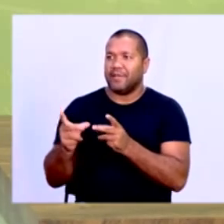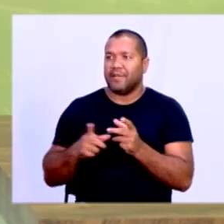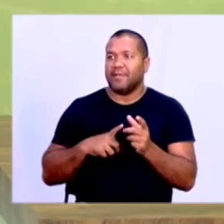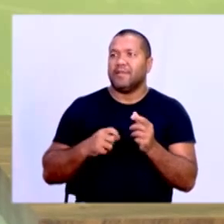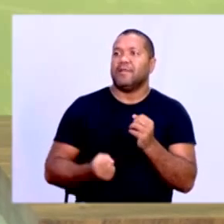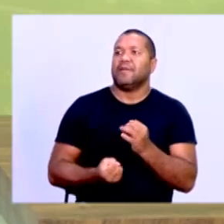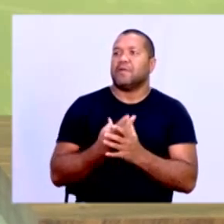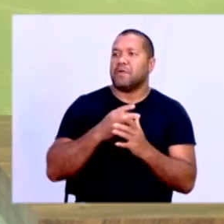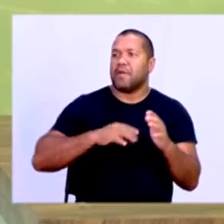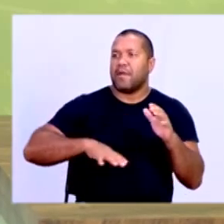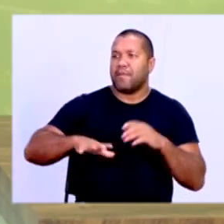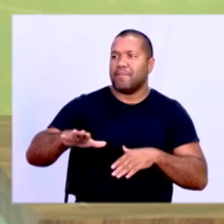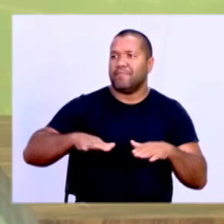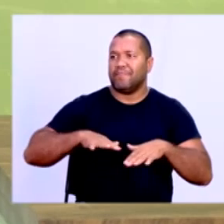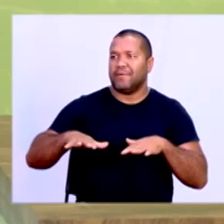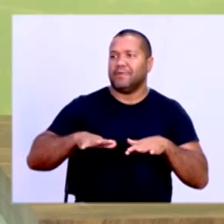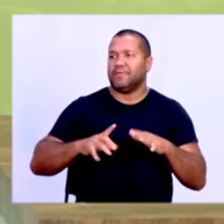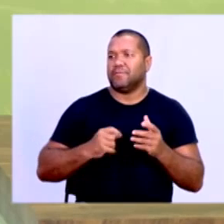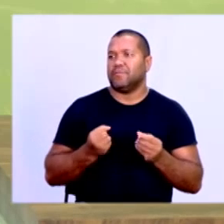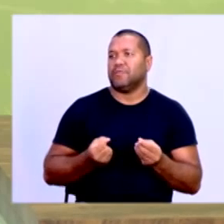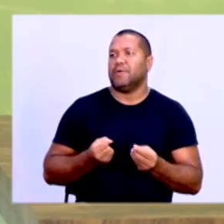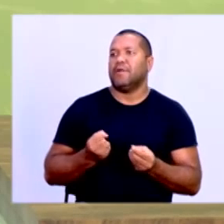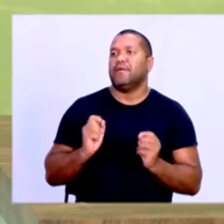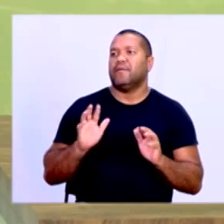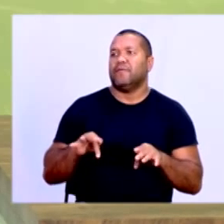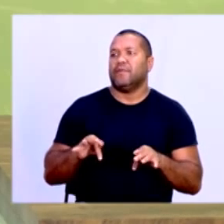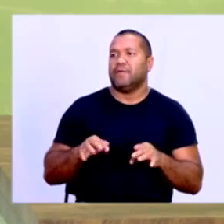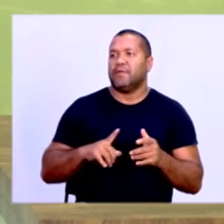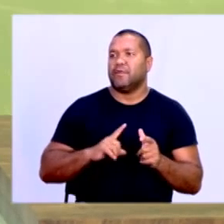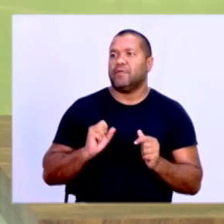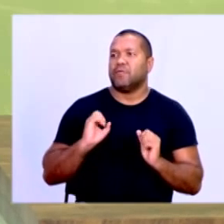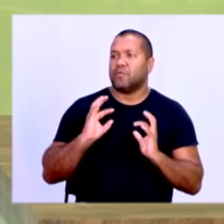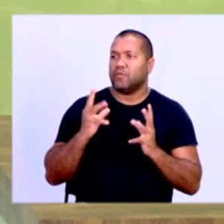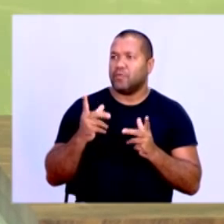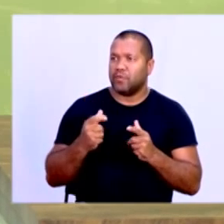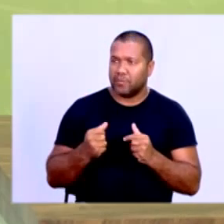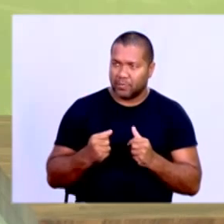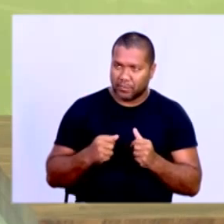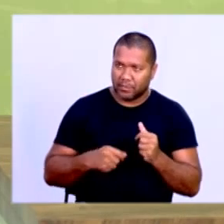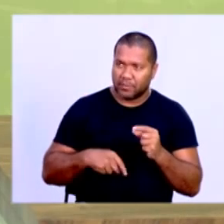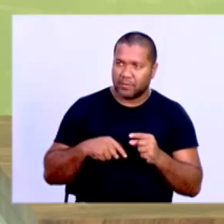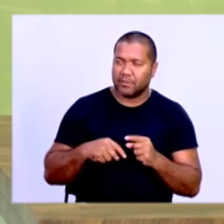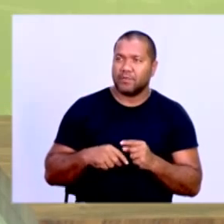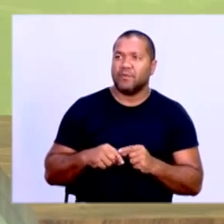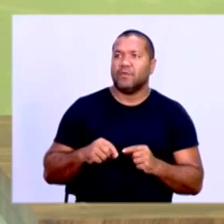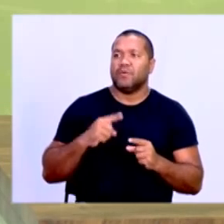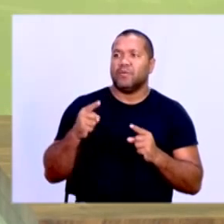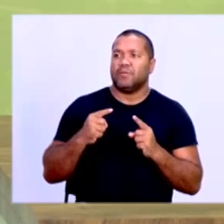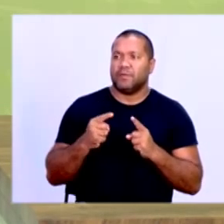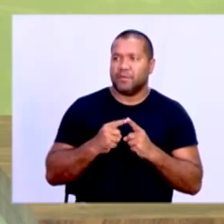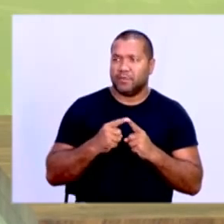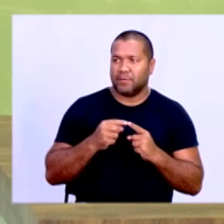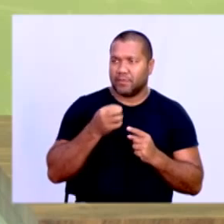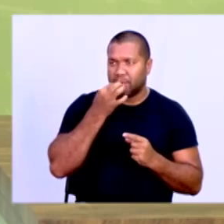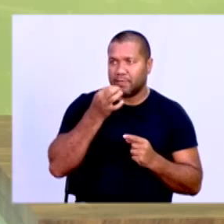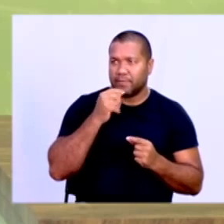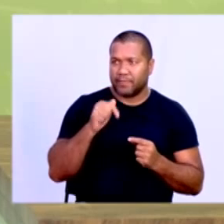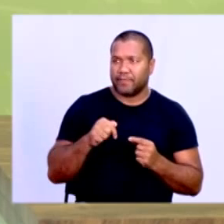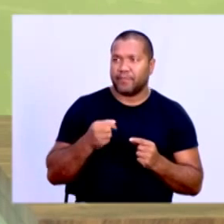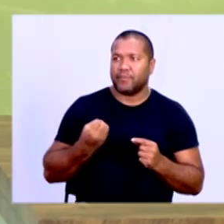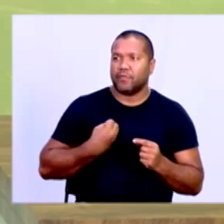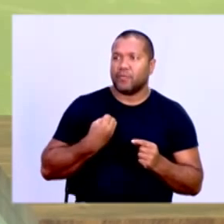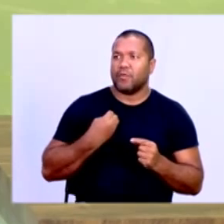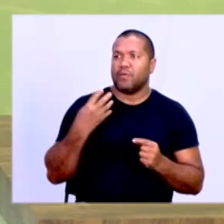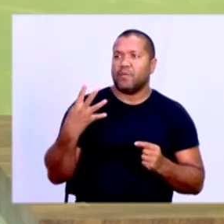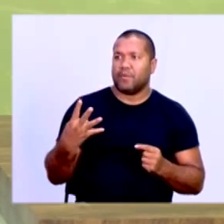produzir, manipular, enfim. Então, o framework tem esses benefícios que o professor acabou de citar. Questão número